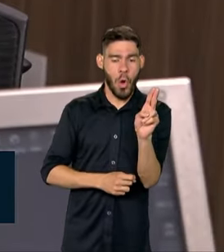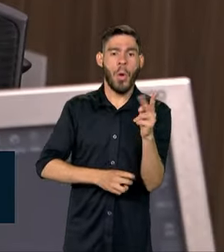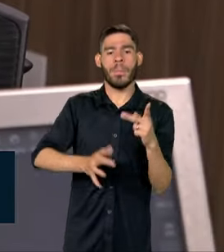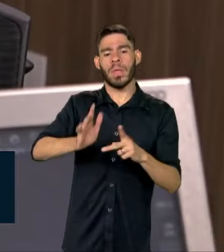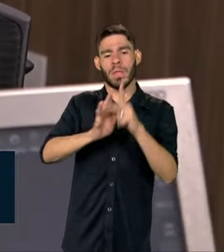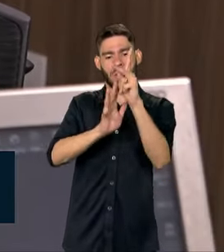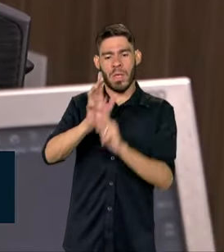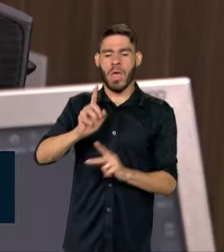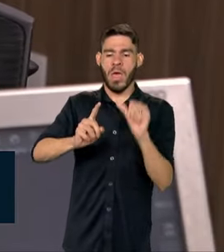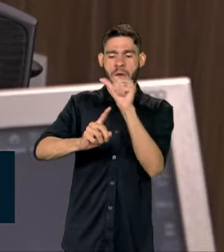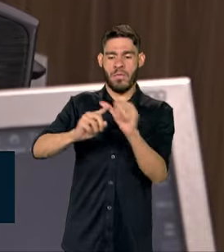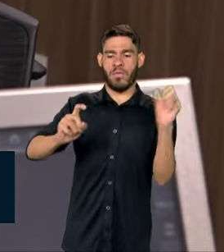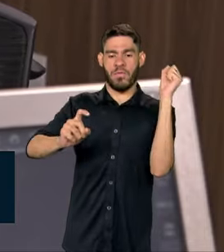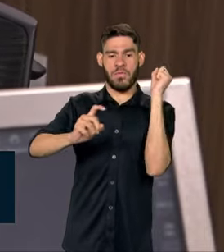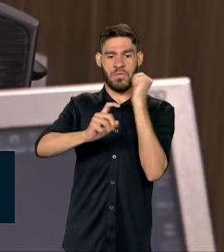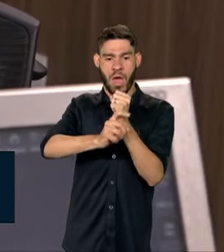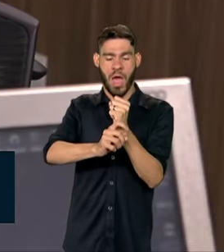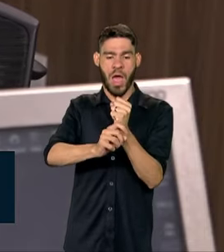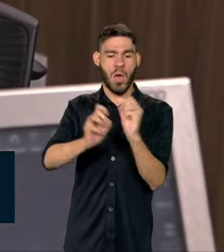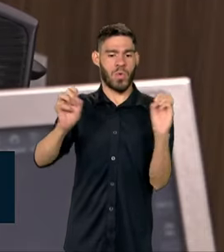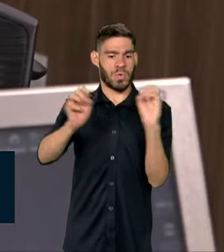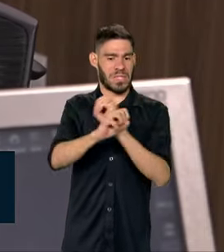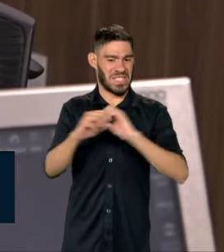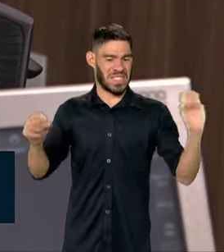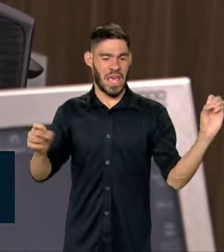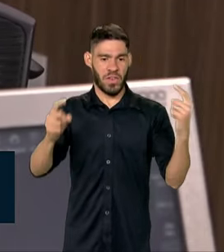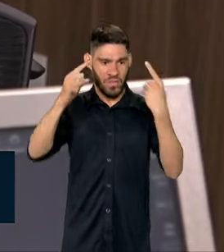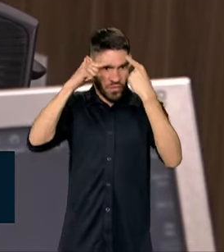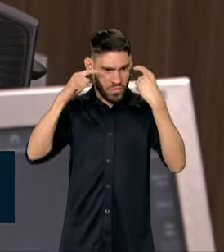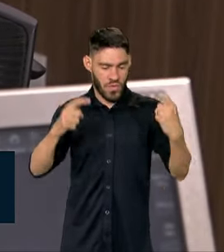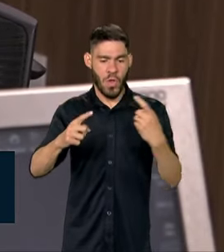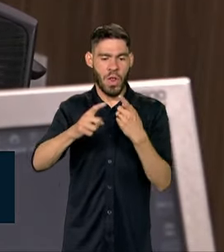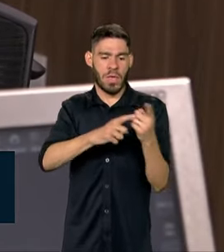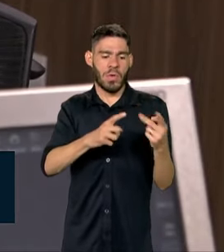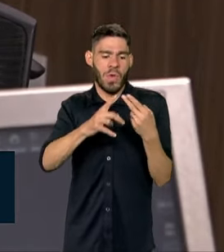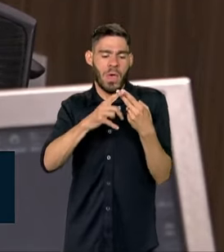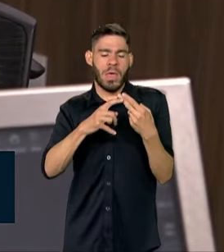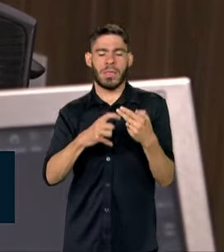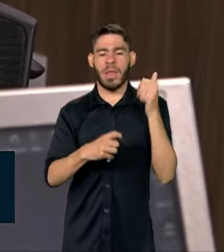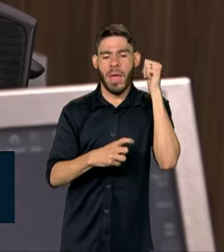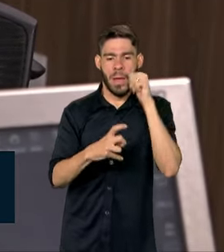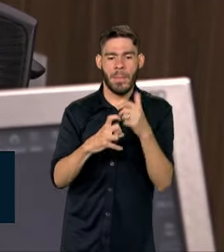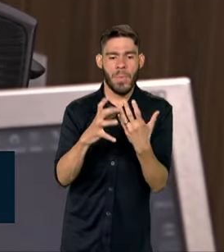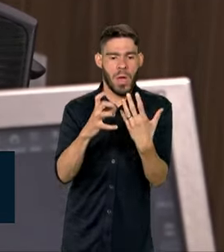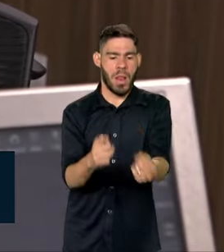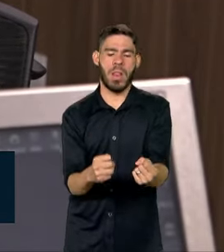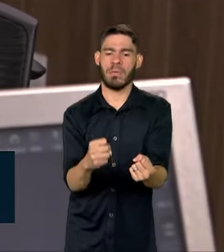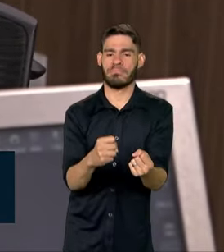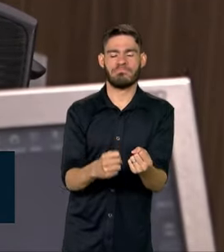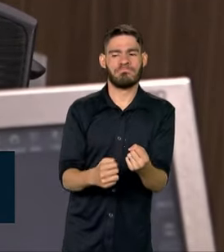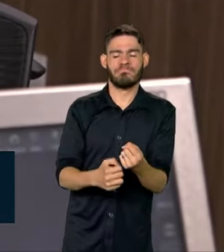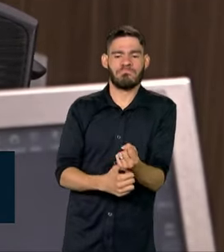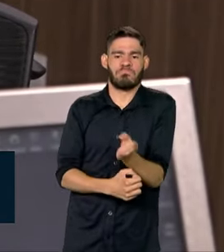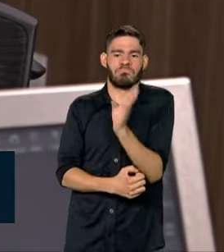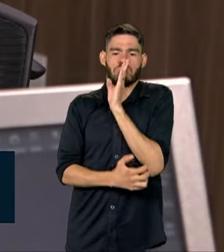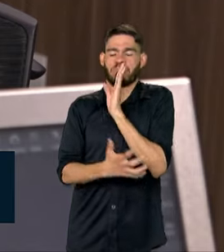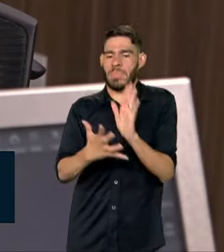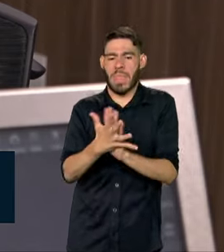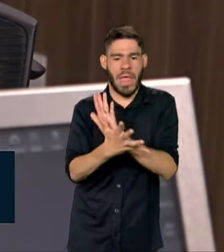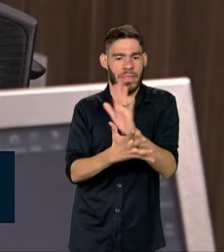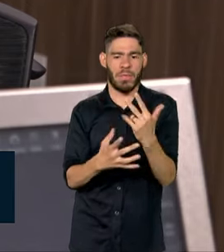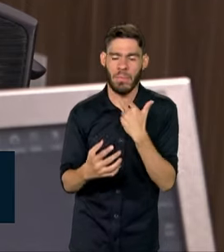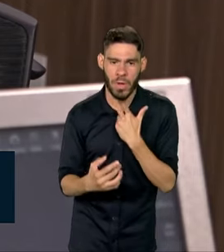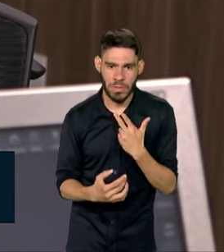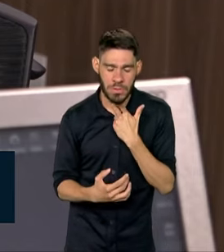Zero. Nenhuma violência contra a mulher deve ser tolerada, deve ser calada ou silenciada,